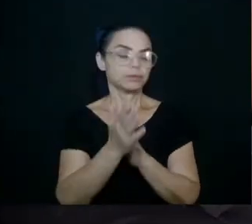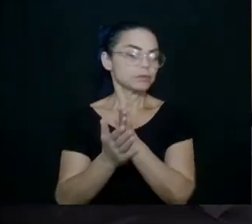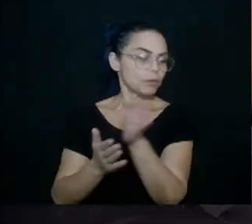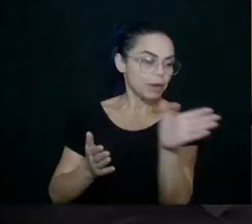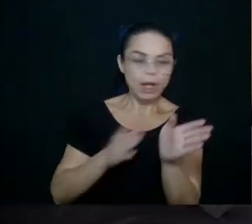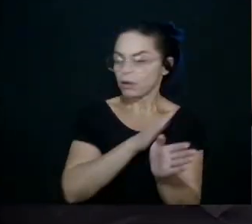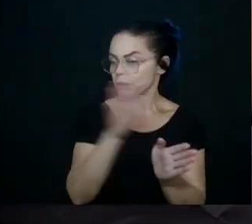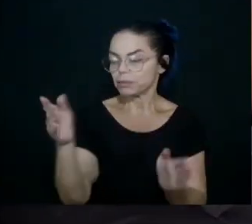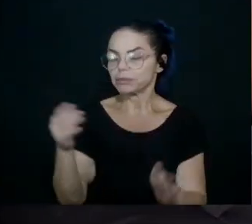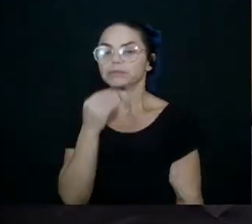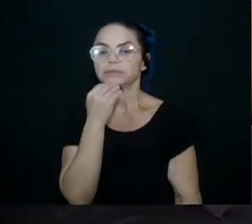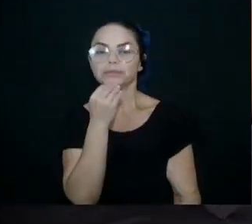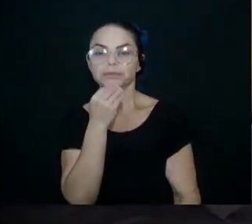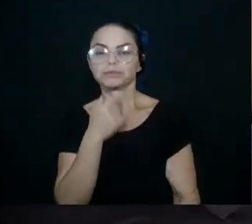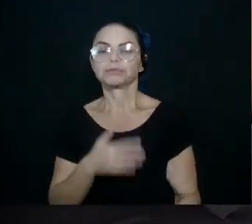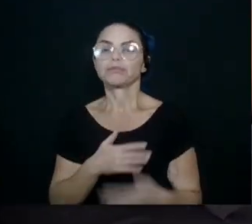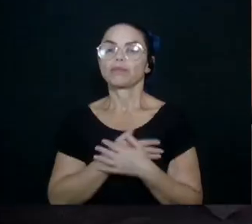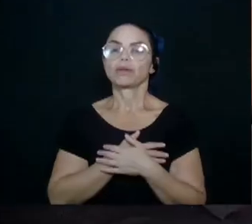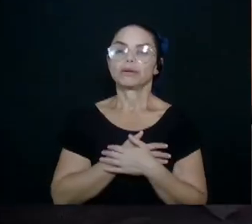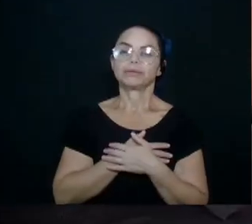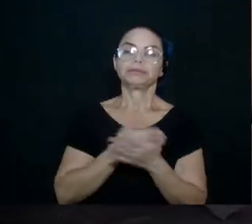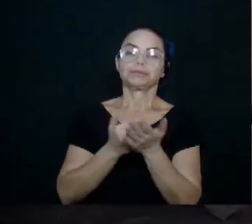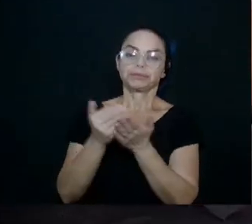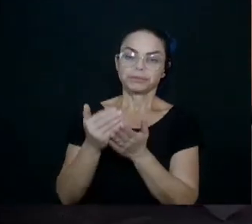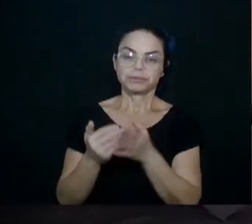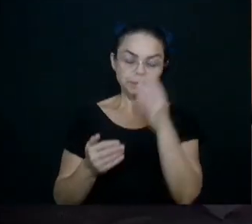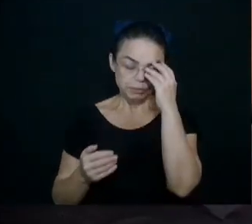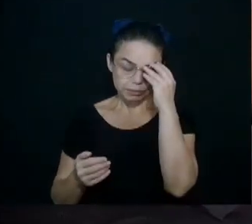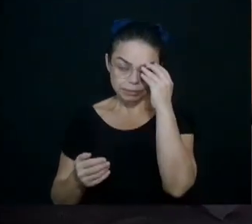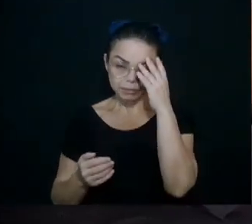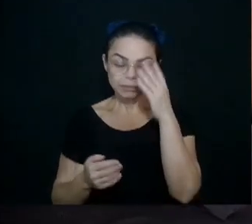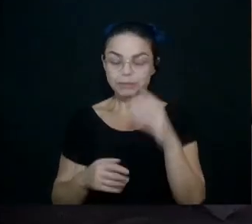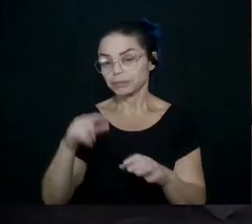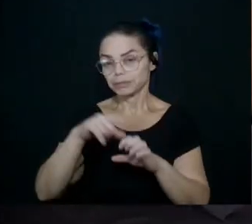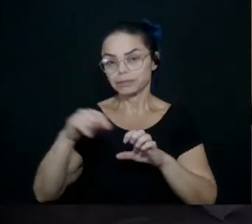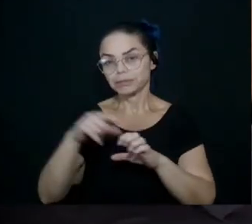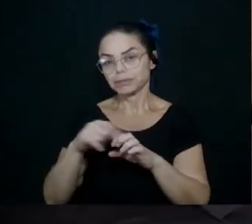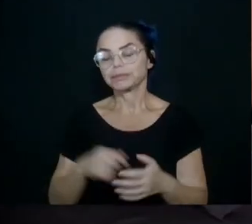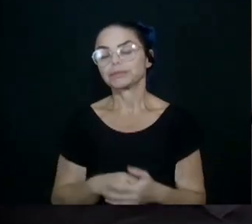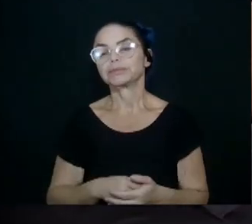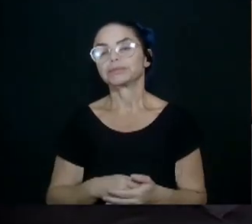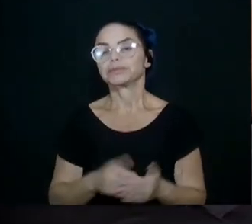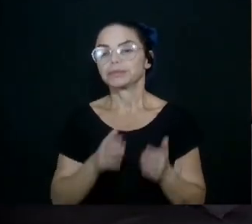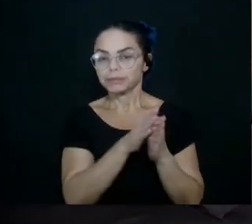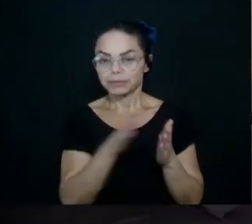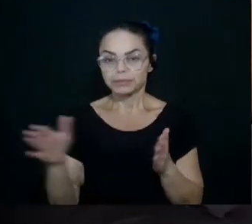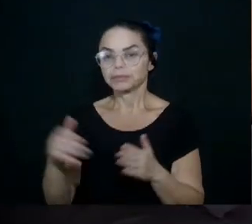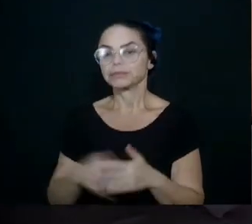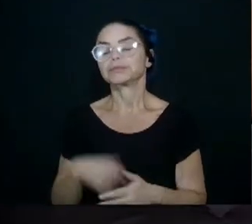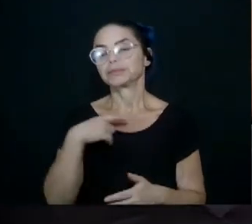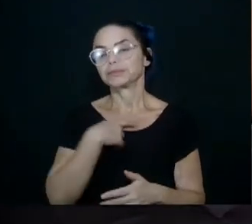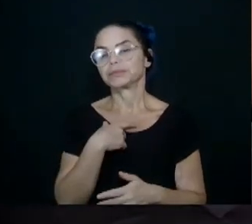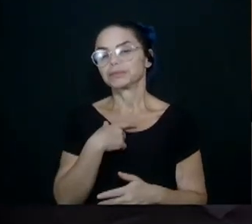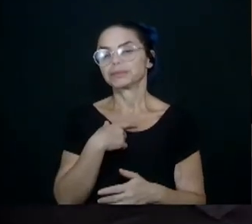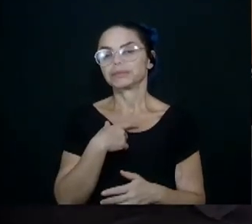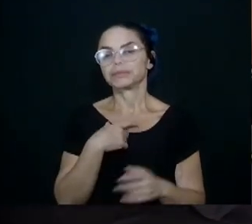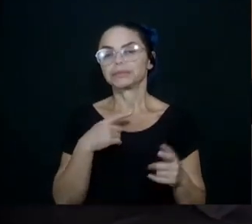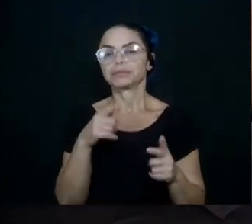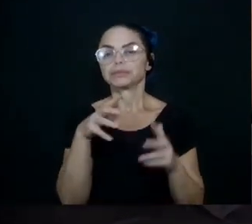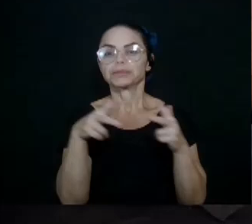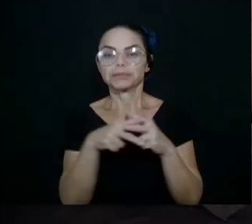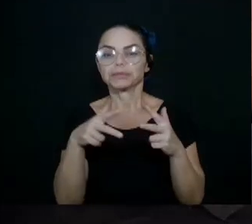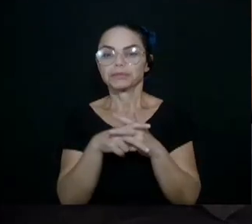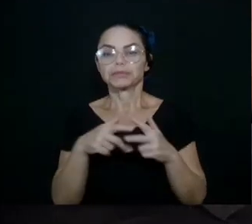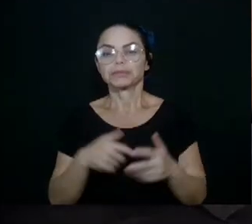caminho aberto para começar a empreender, né? Foi a partir desse momento que a gente teve essa divergência e eu optei por seguir só.